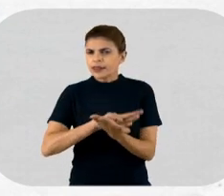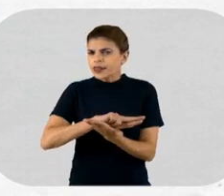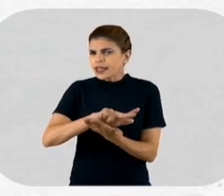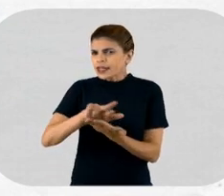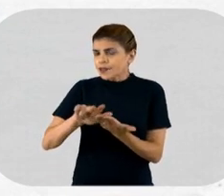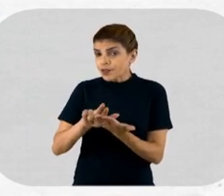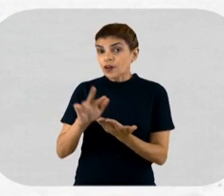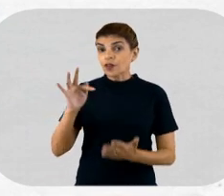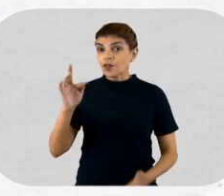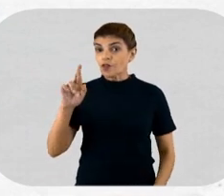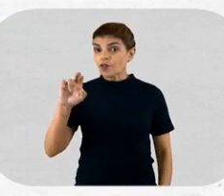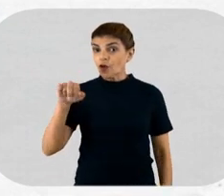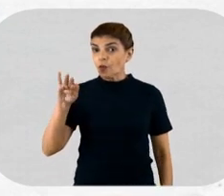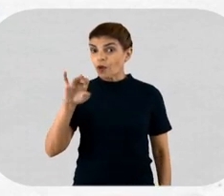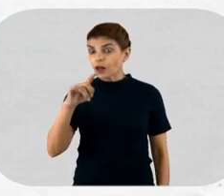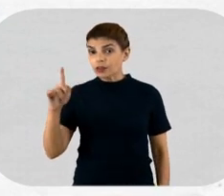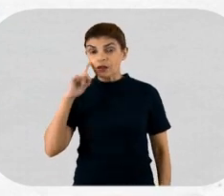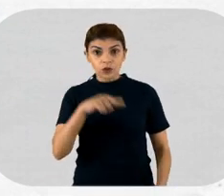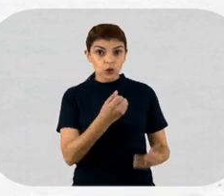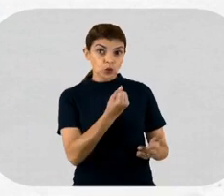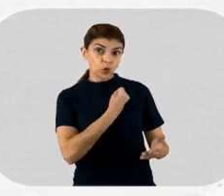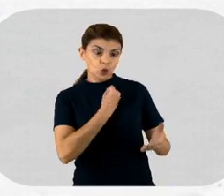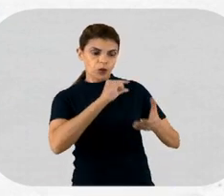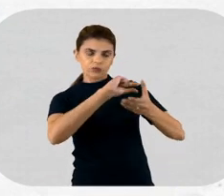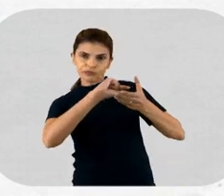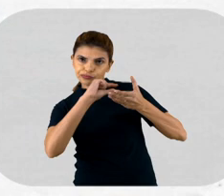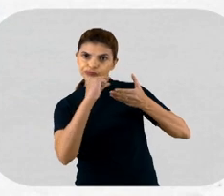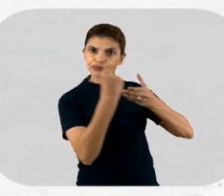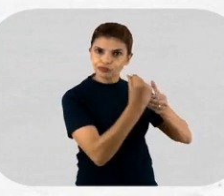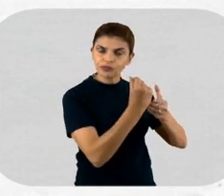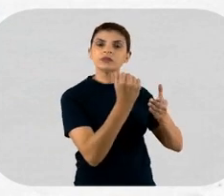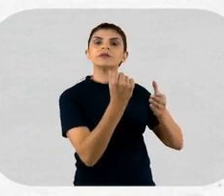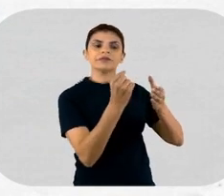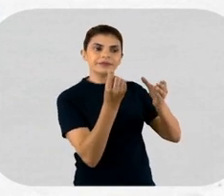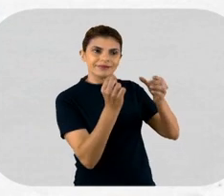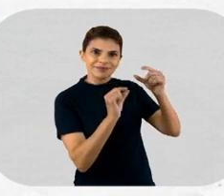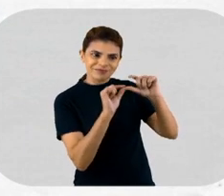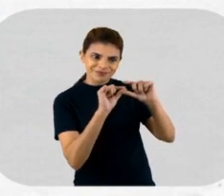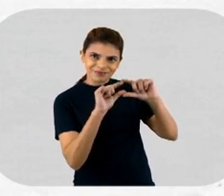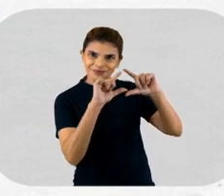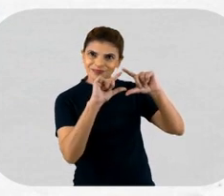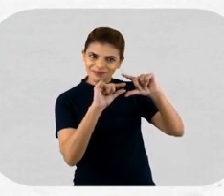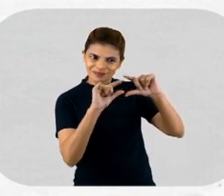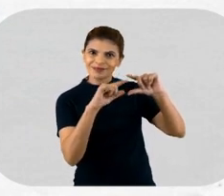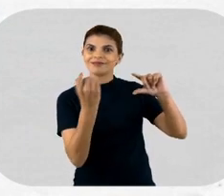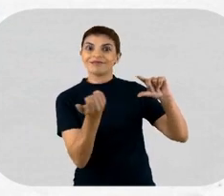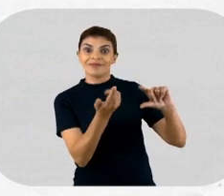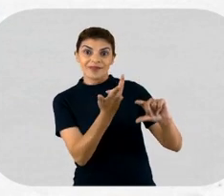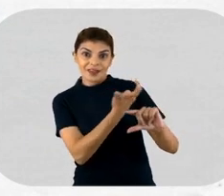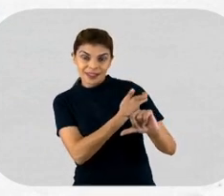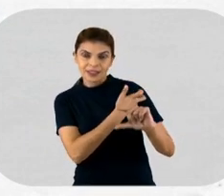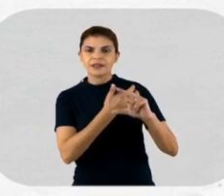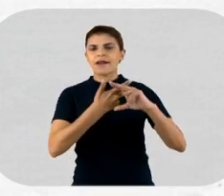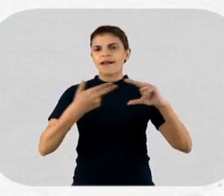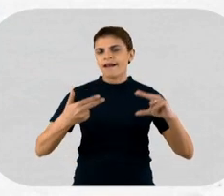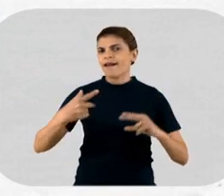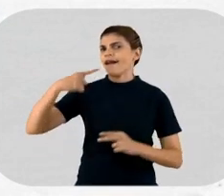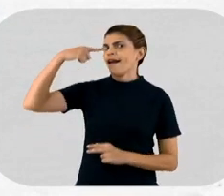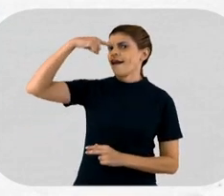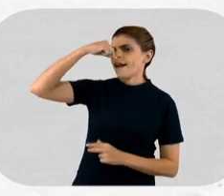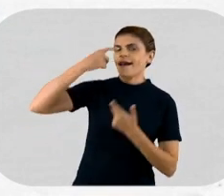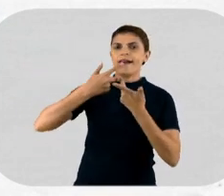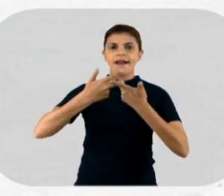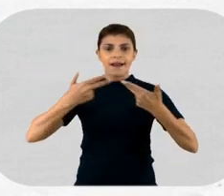diferentes formulações, especialmente do lote que será destinado para os testes em vivo, a especificação do método é definida, com o